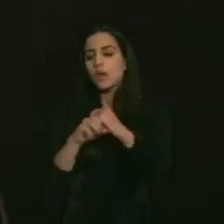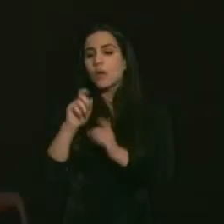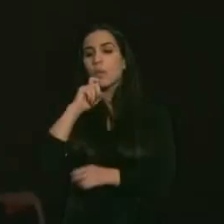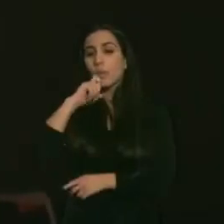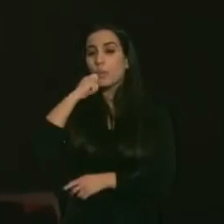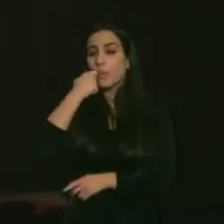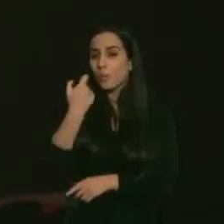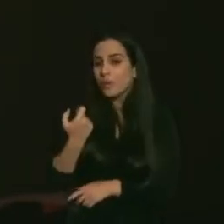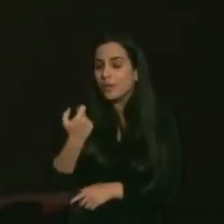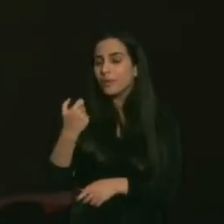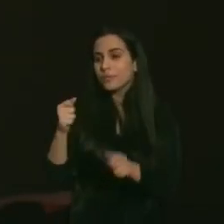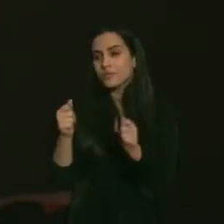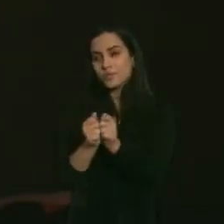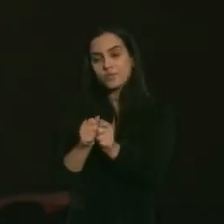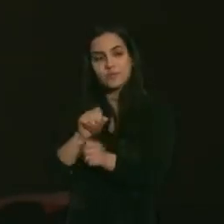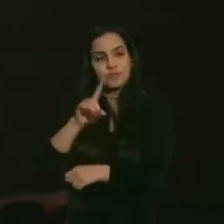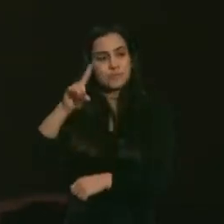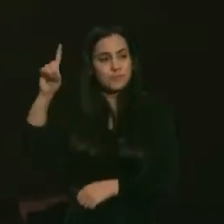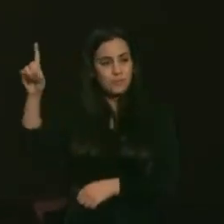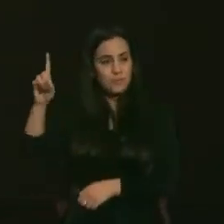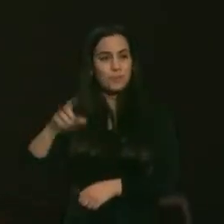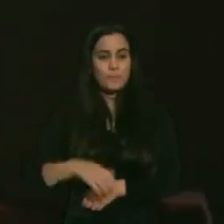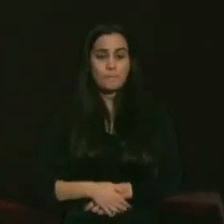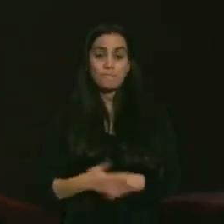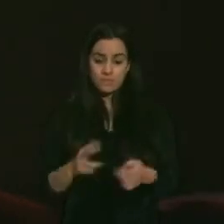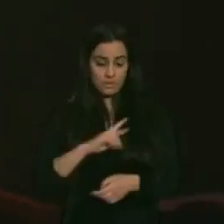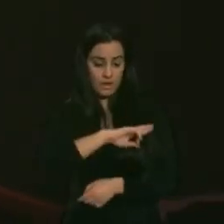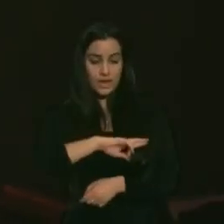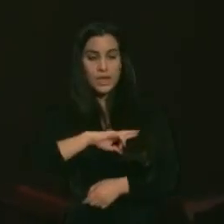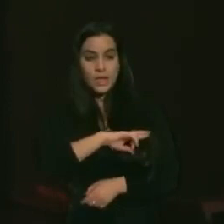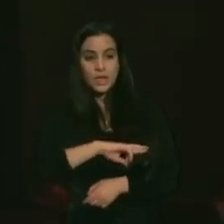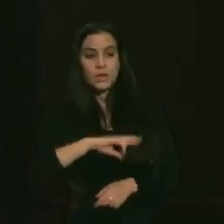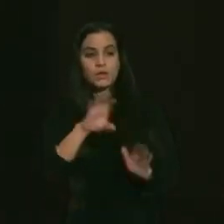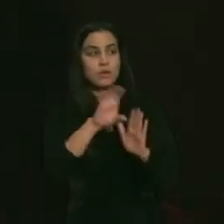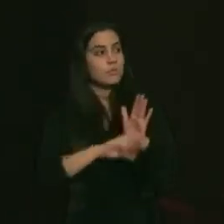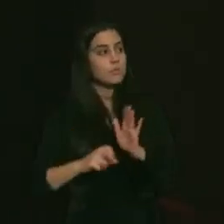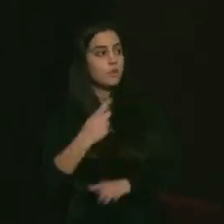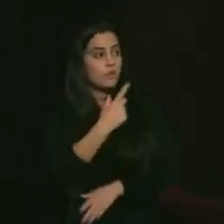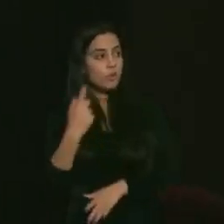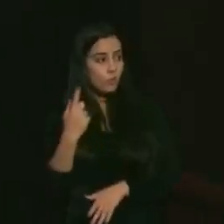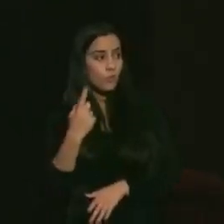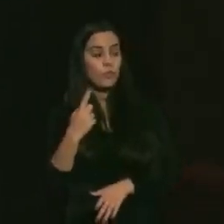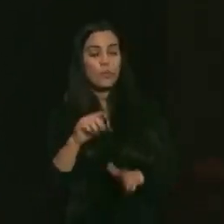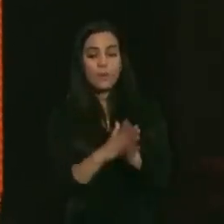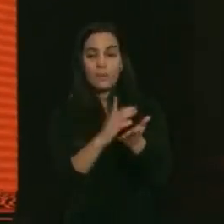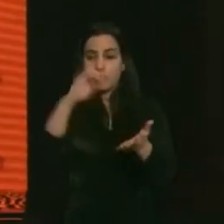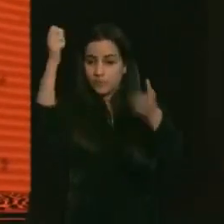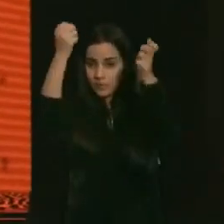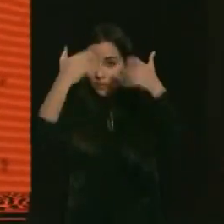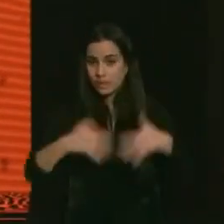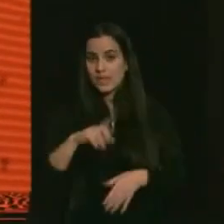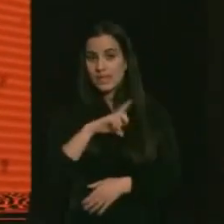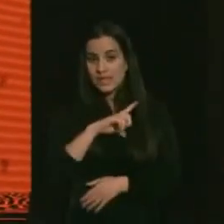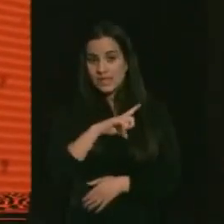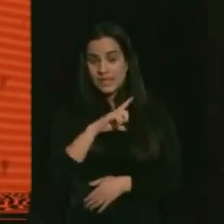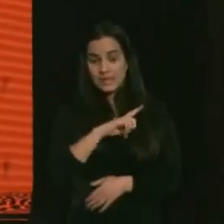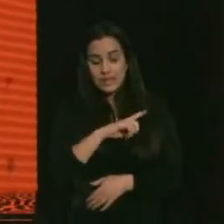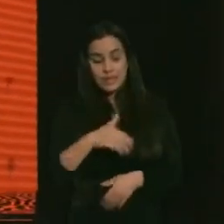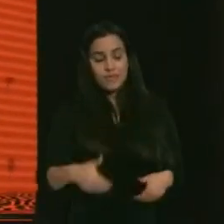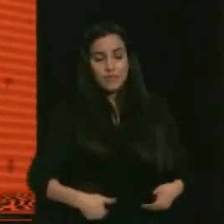casa do pão. Em Rute, capítulo 1, a Bíblia vai nos falar que houve fome em